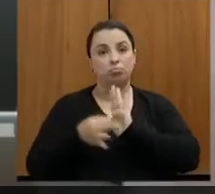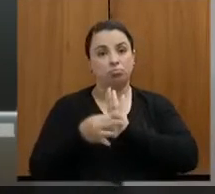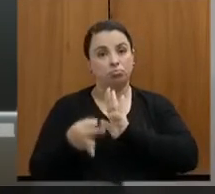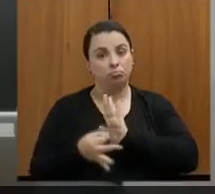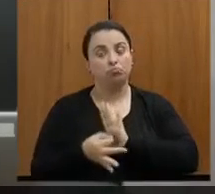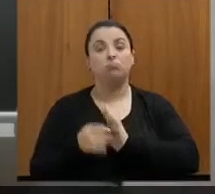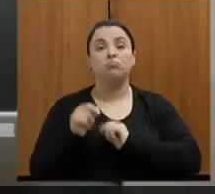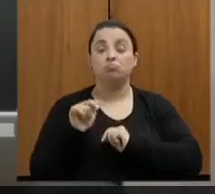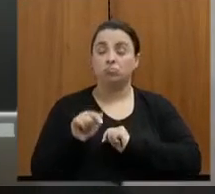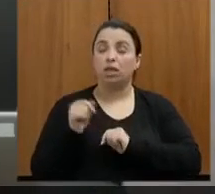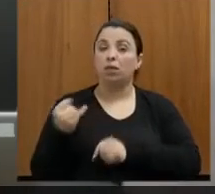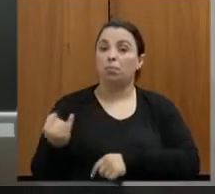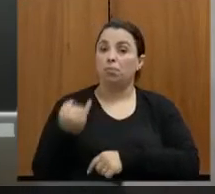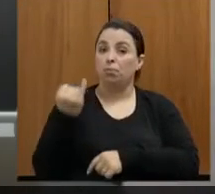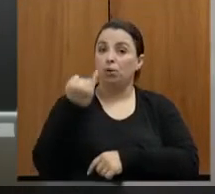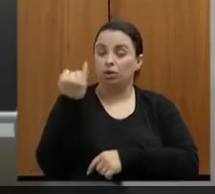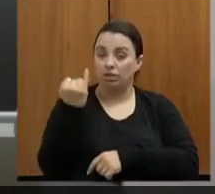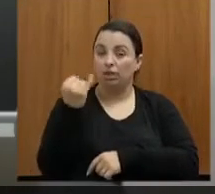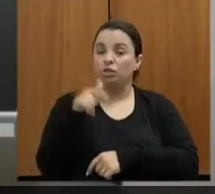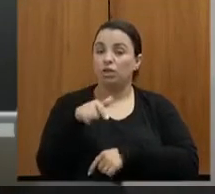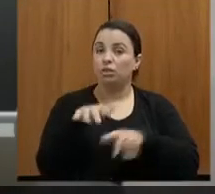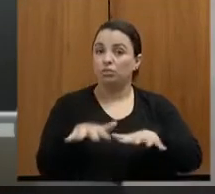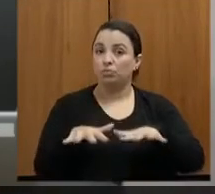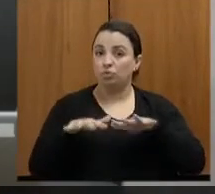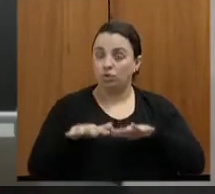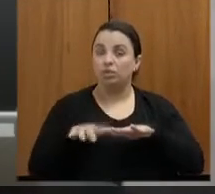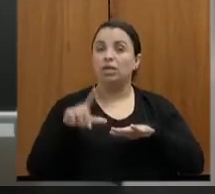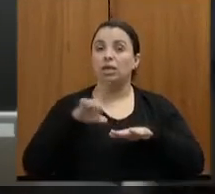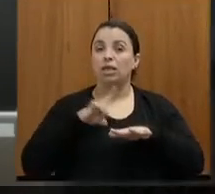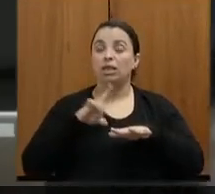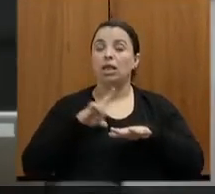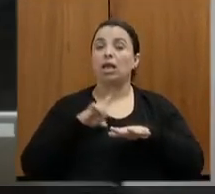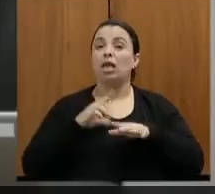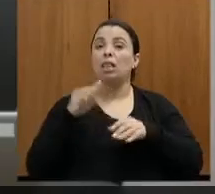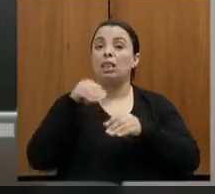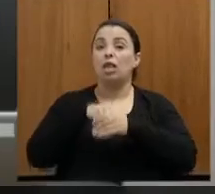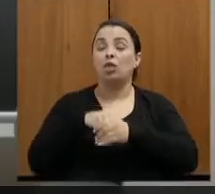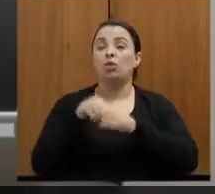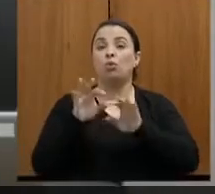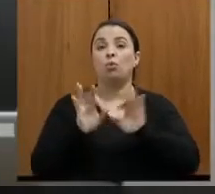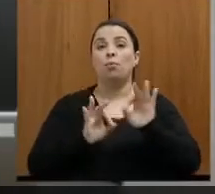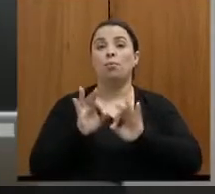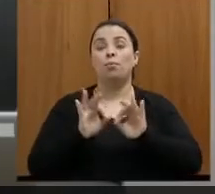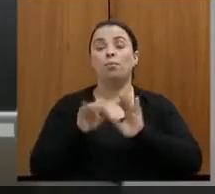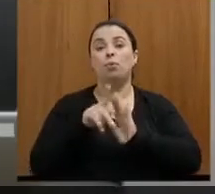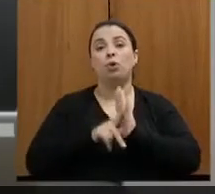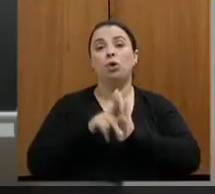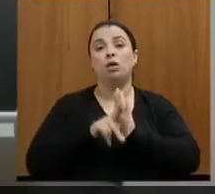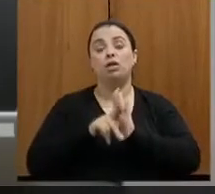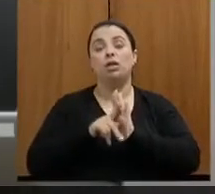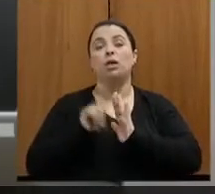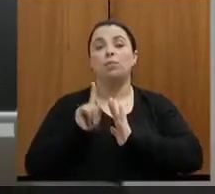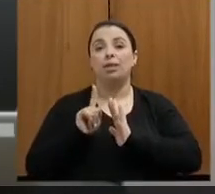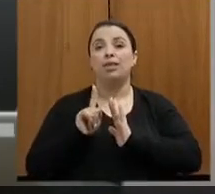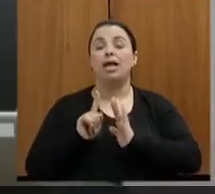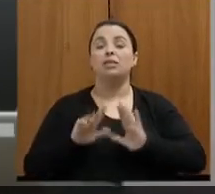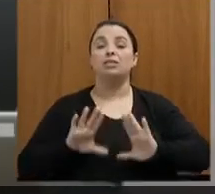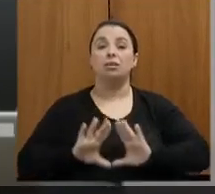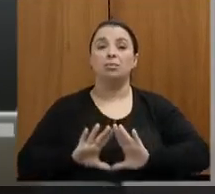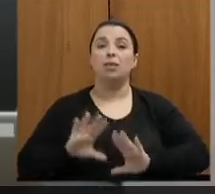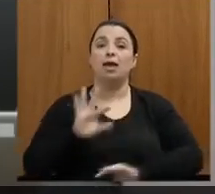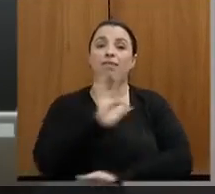audiência importante, que está integrada dentro do programa da Assembleia Fiscaliza Mais,